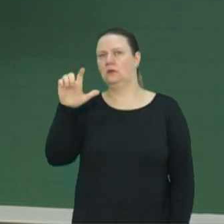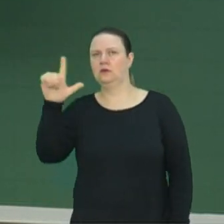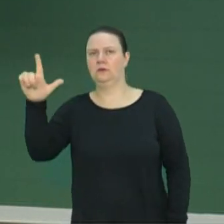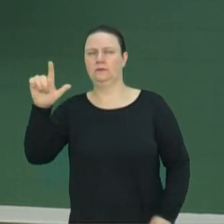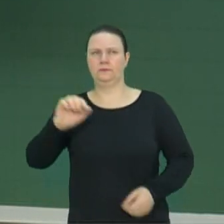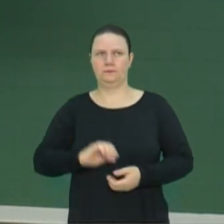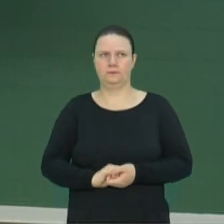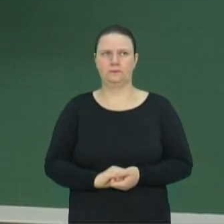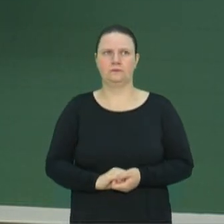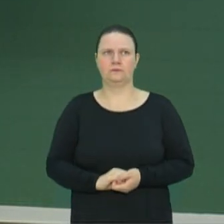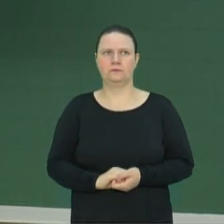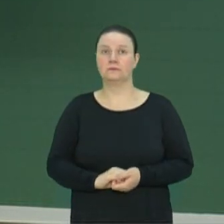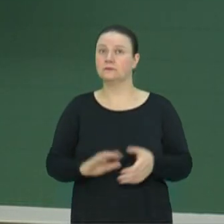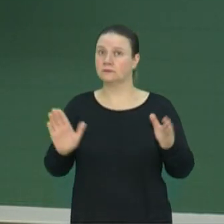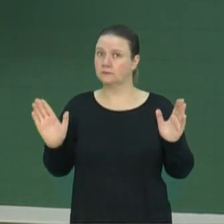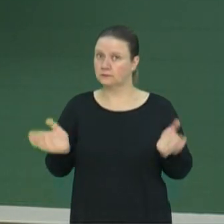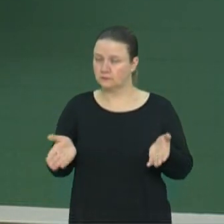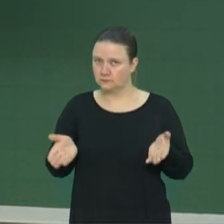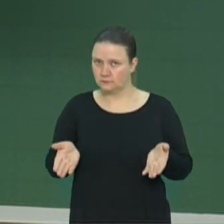Então,